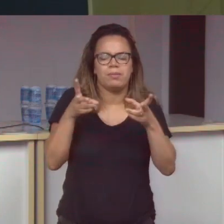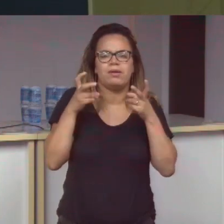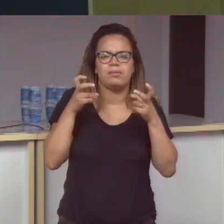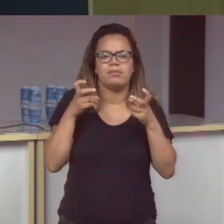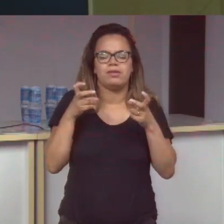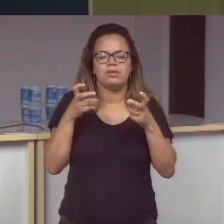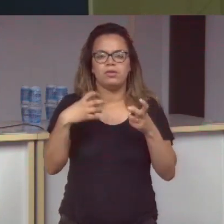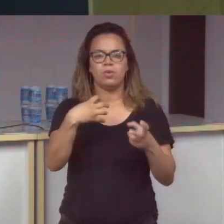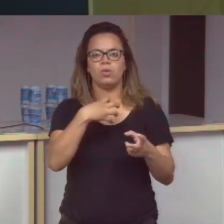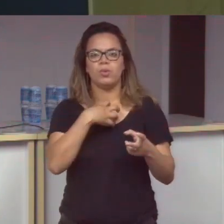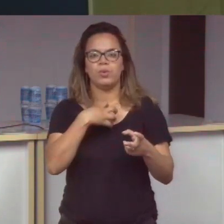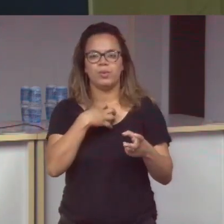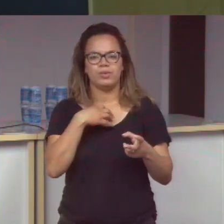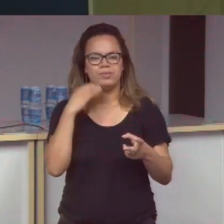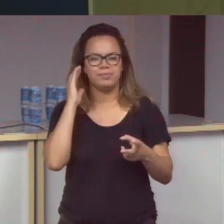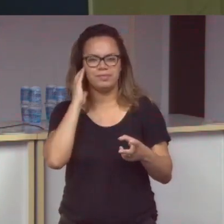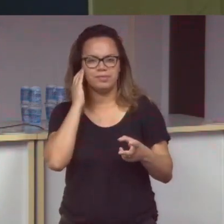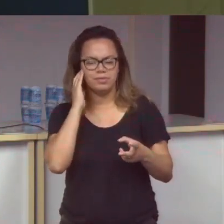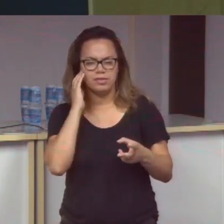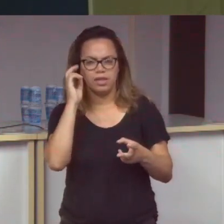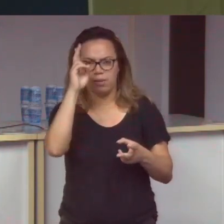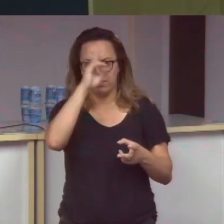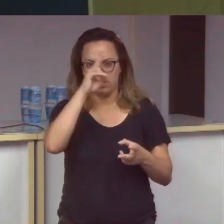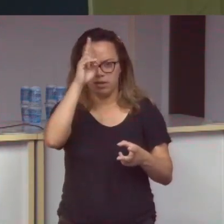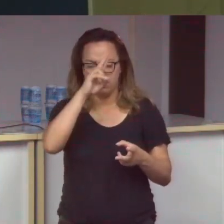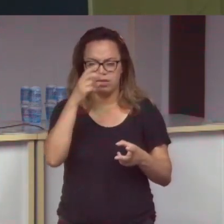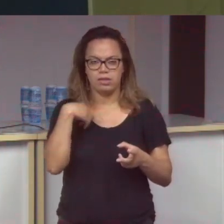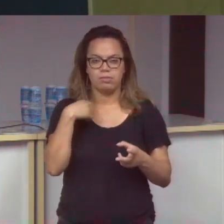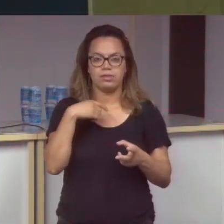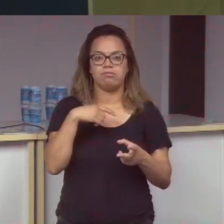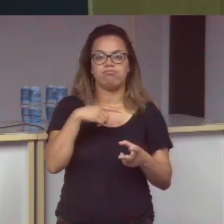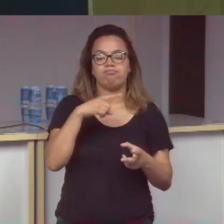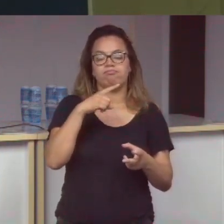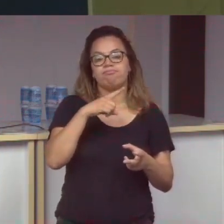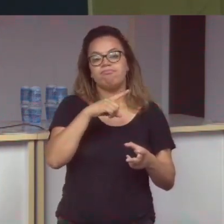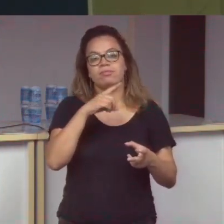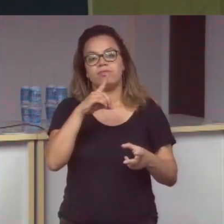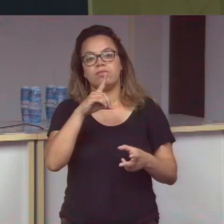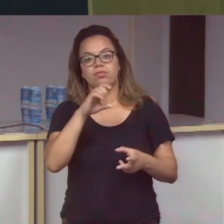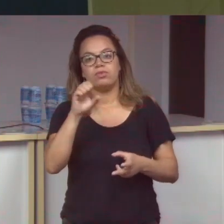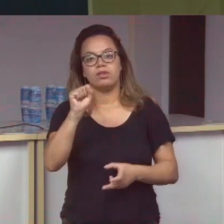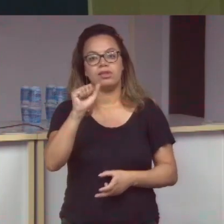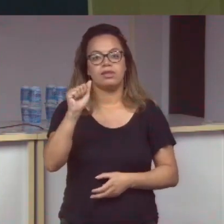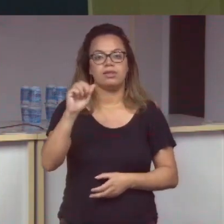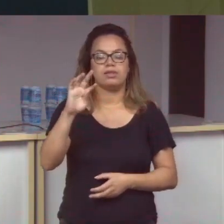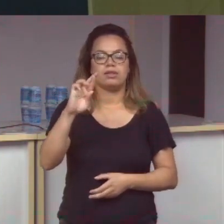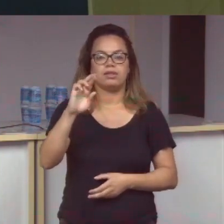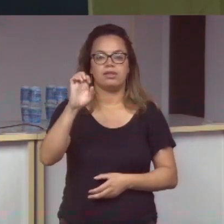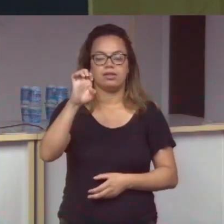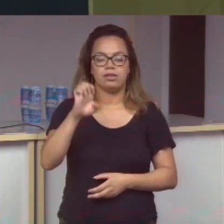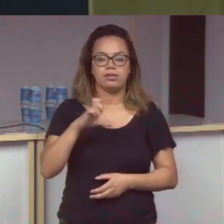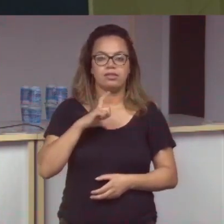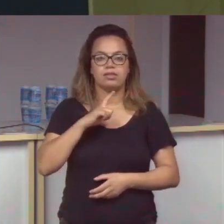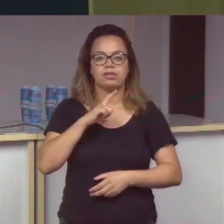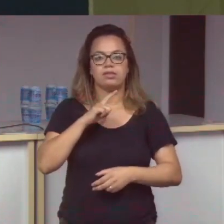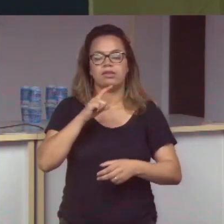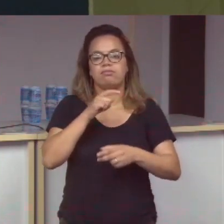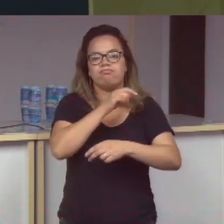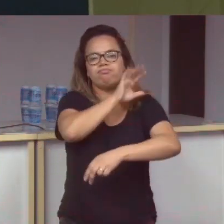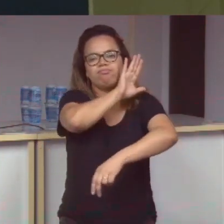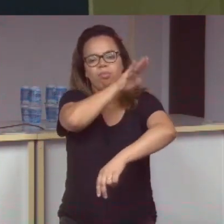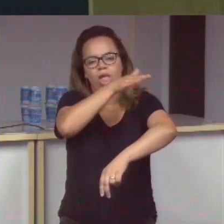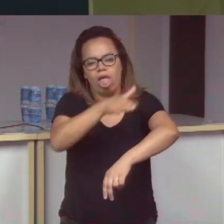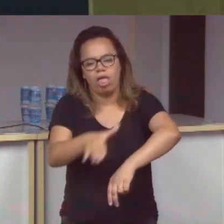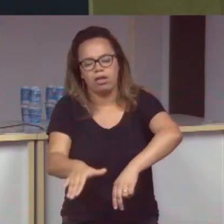a maneira como entendemos um desastre pode estar calcada numa posição